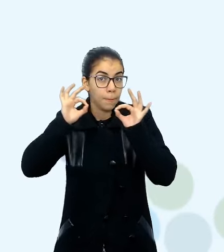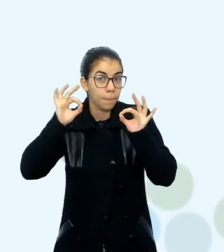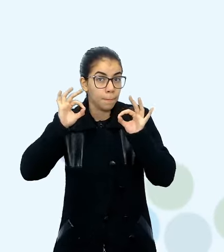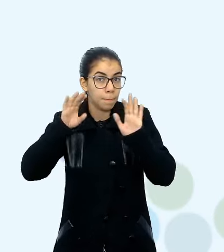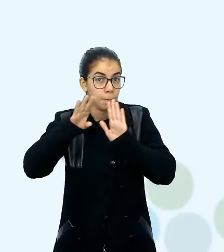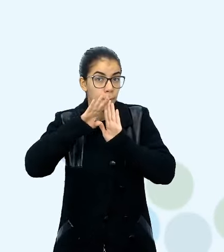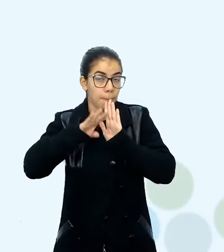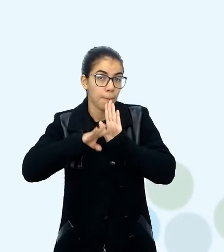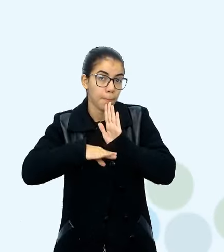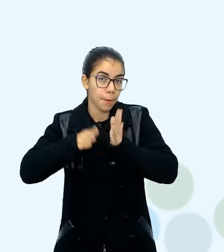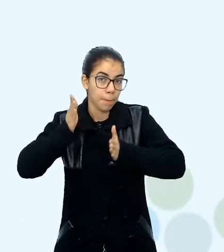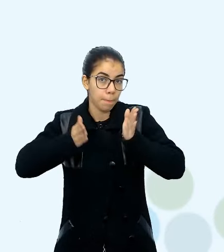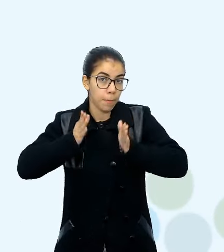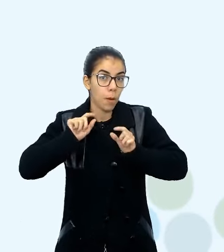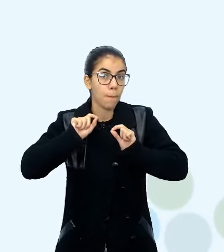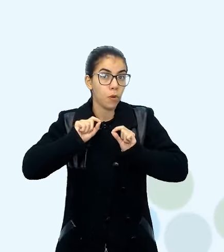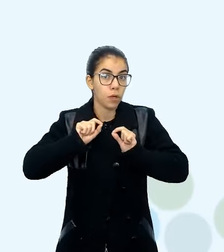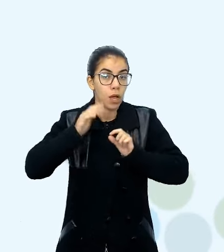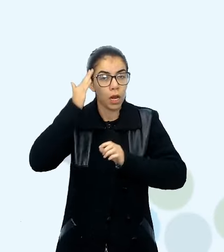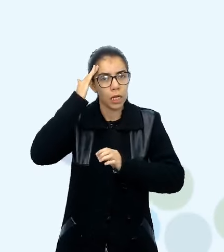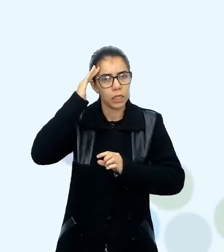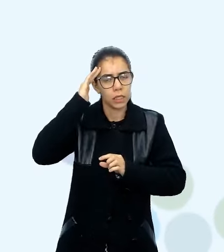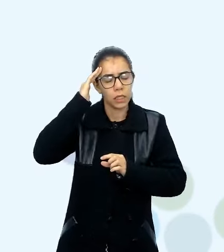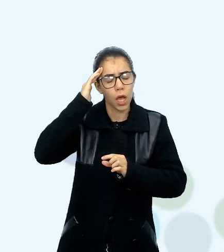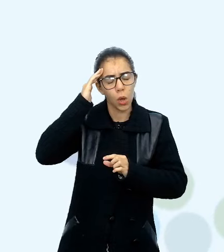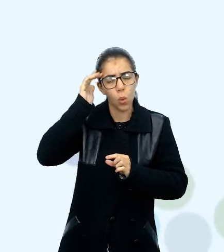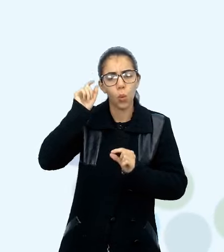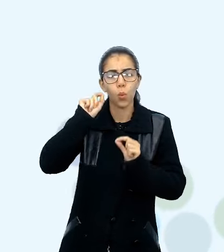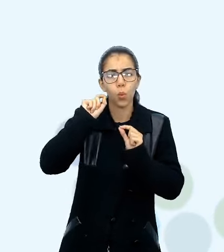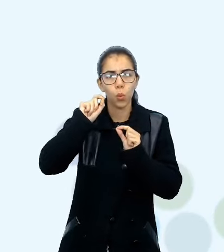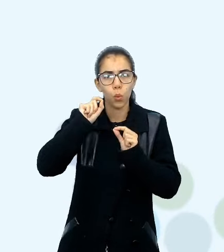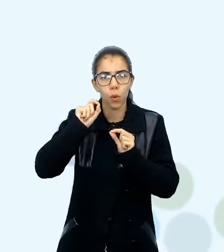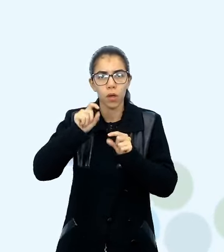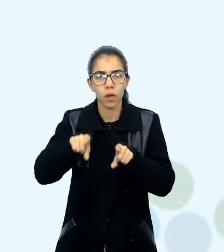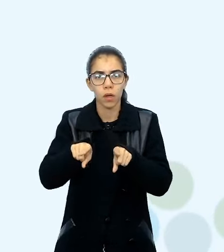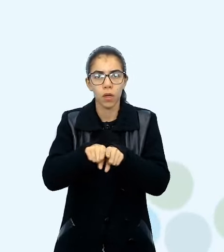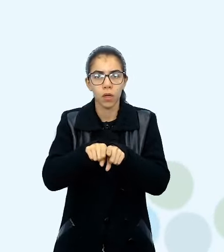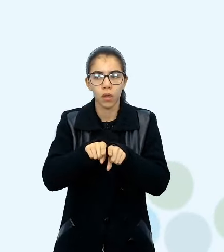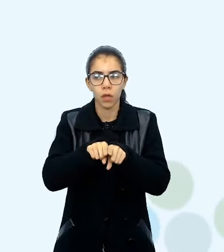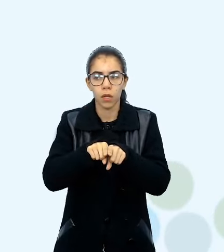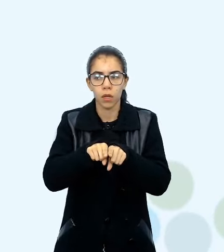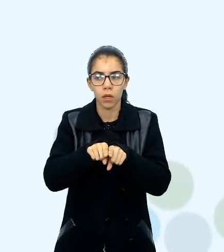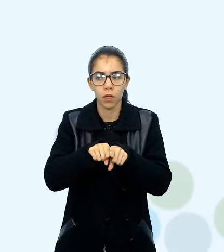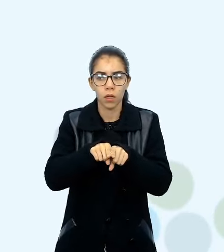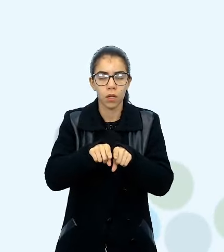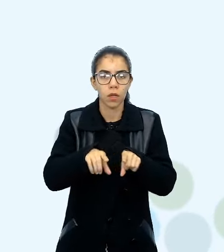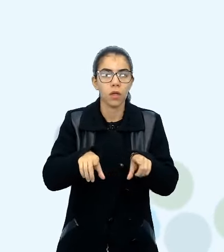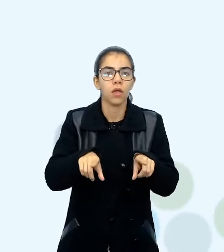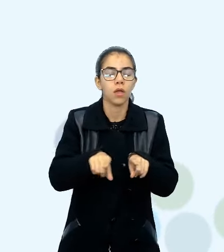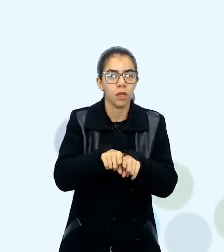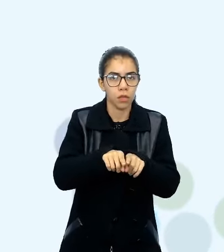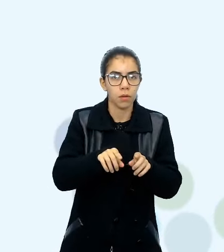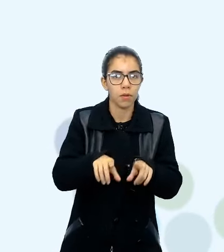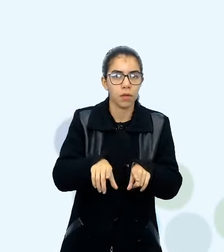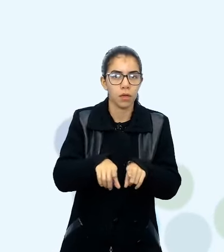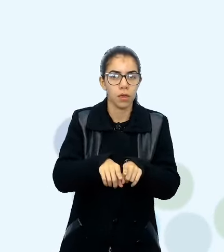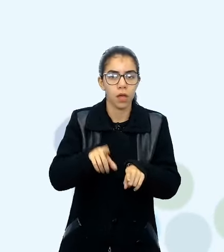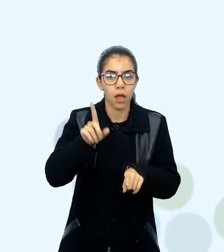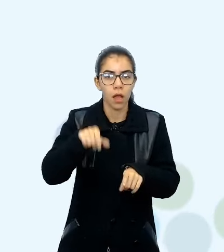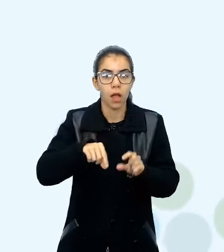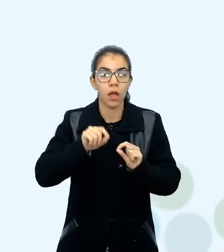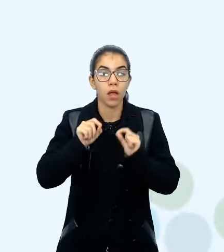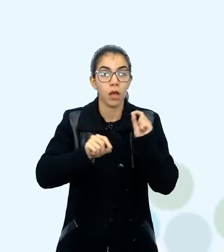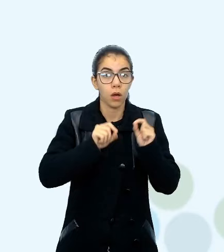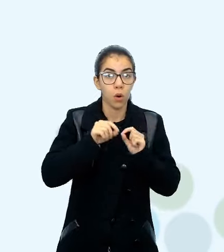que é, ela entendeu para que serve, né? O que pode proporcionar de interação com outra pessoa, né? Seja